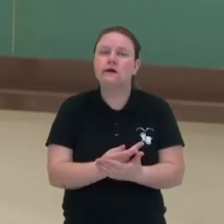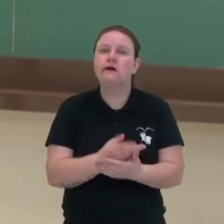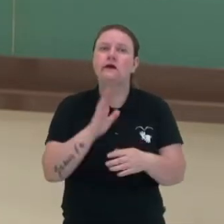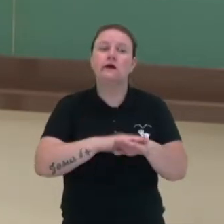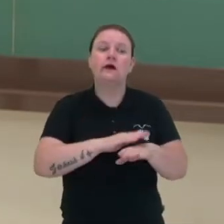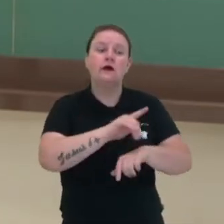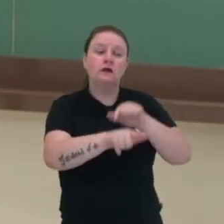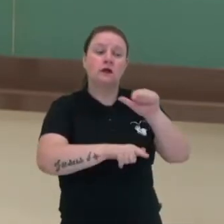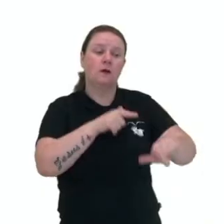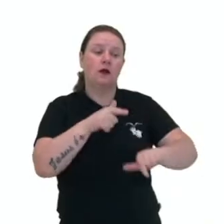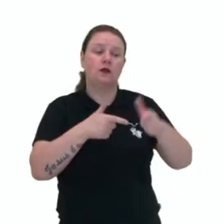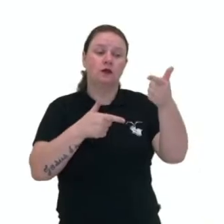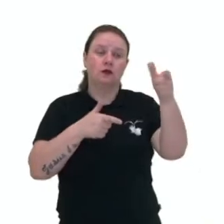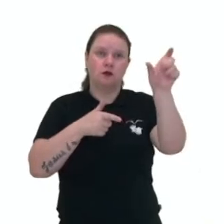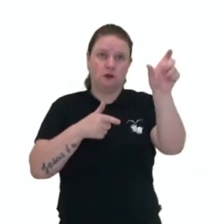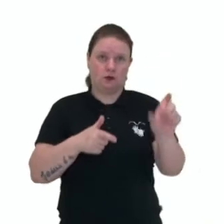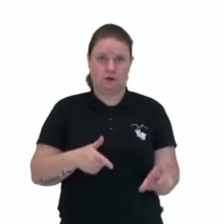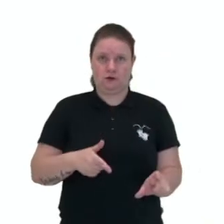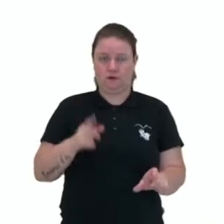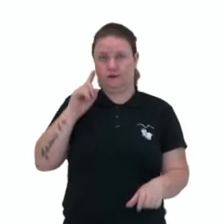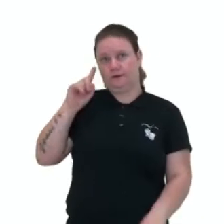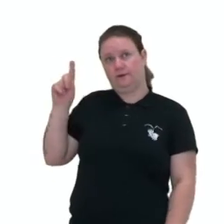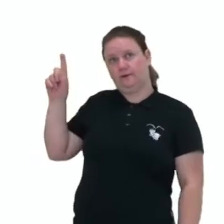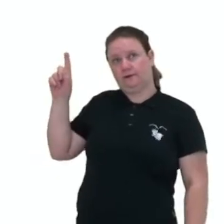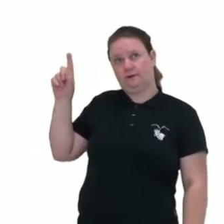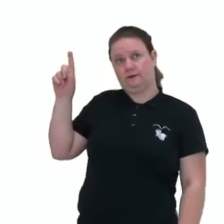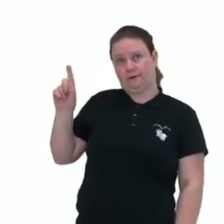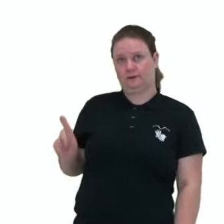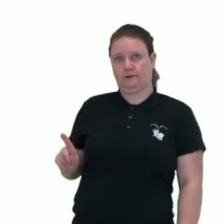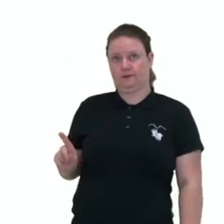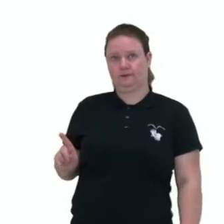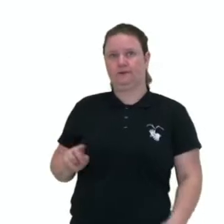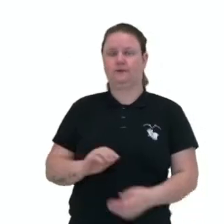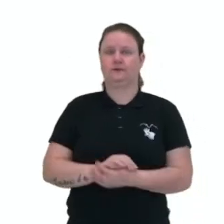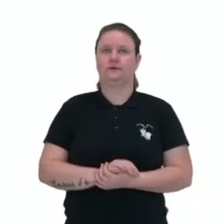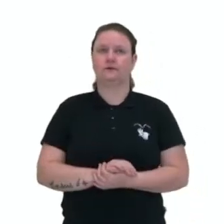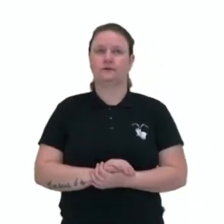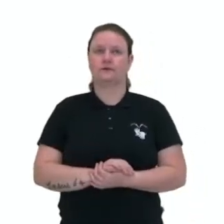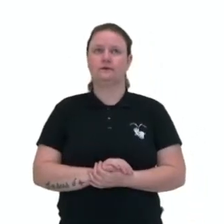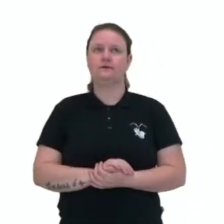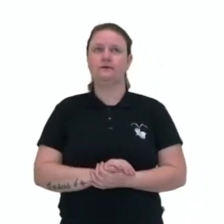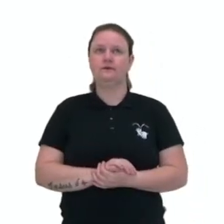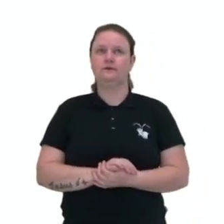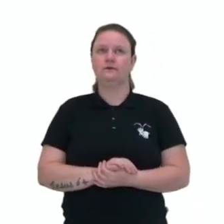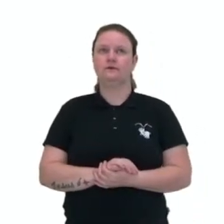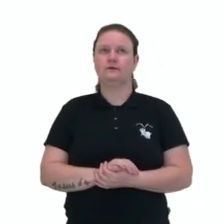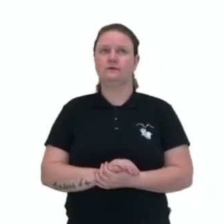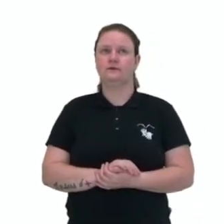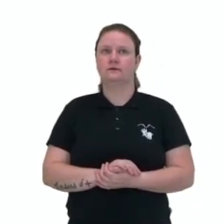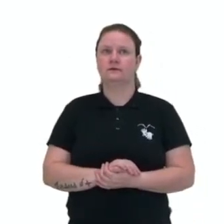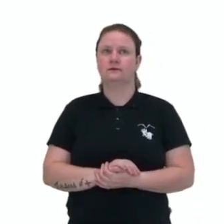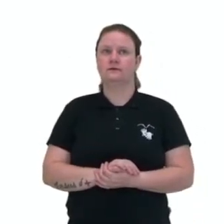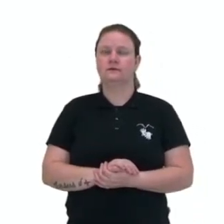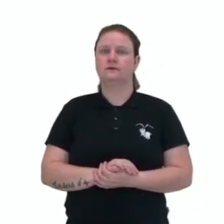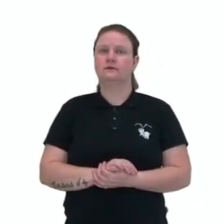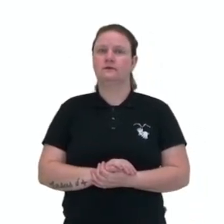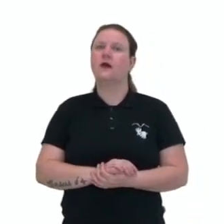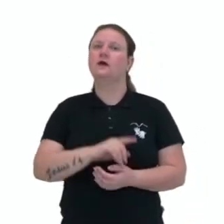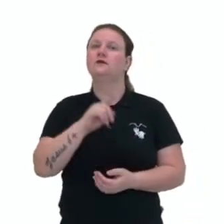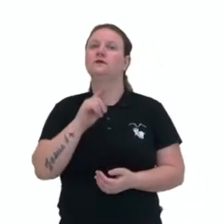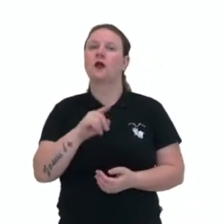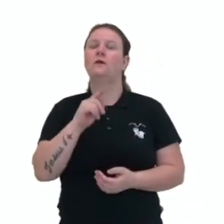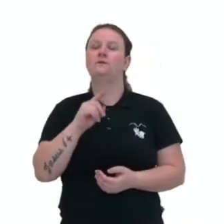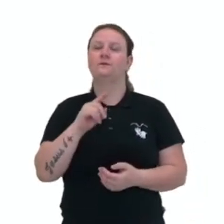não é mesmo? É para ganhar o pão? Tem que trabalhar. Missão para os heróis que estão dentro do seu lar. O